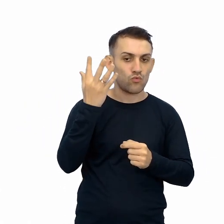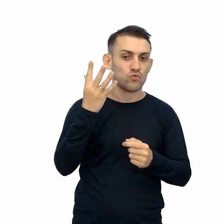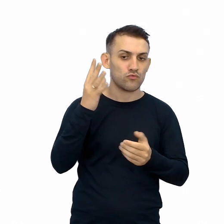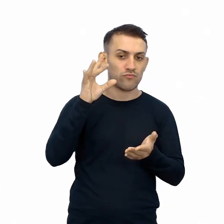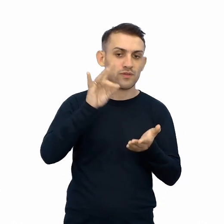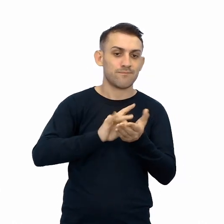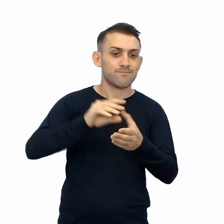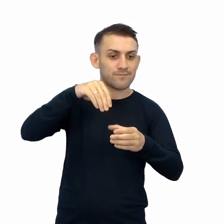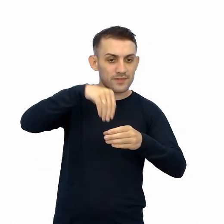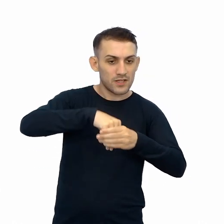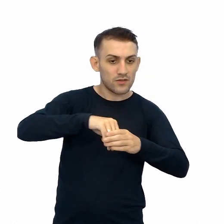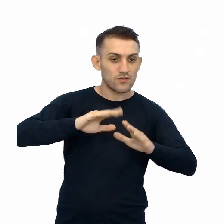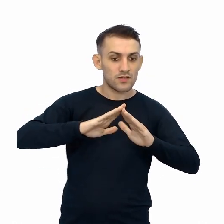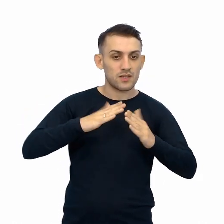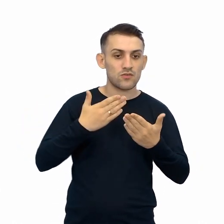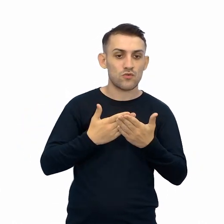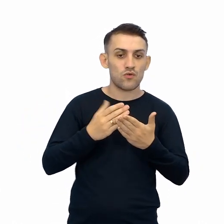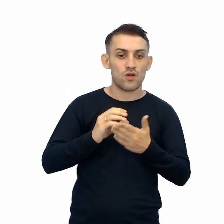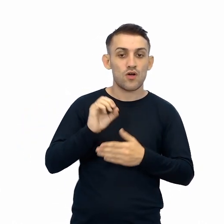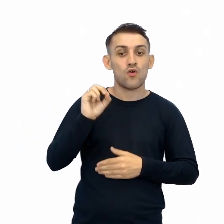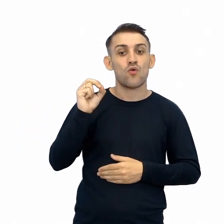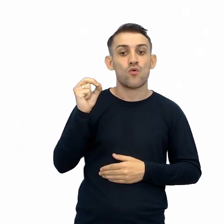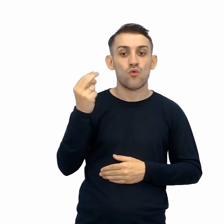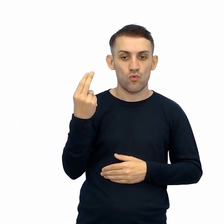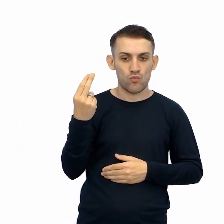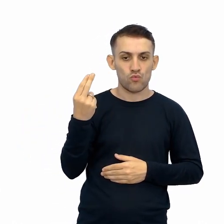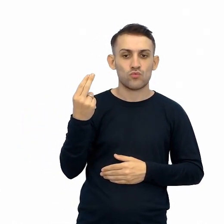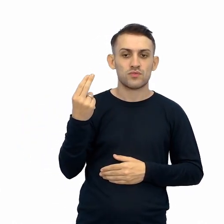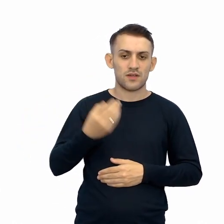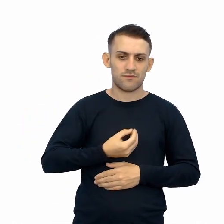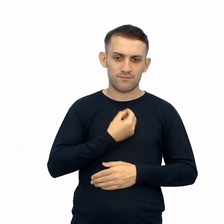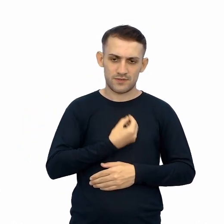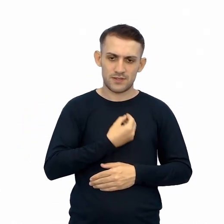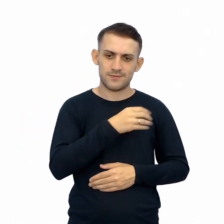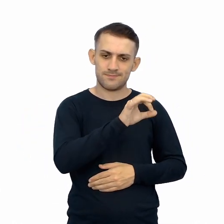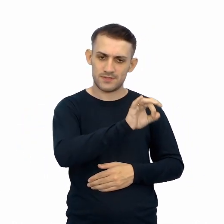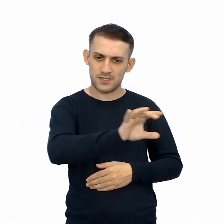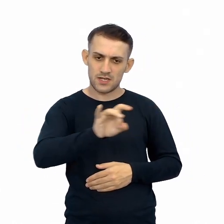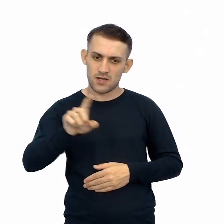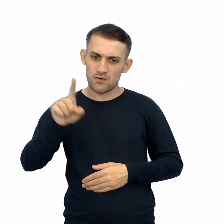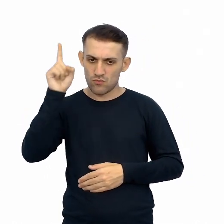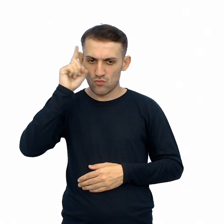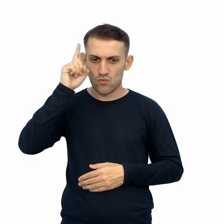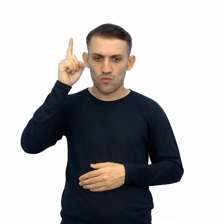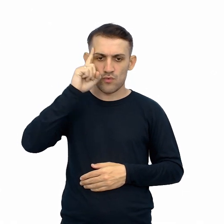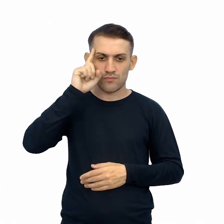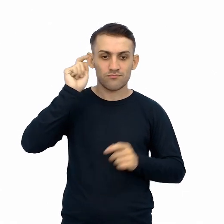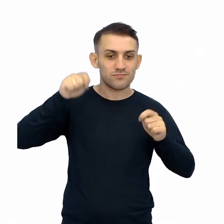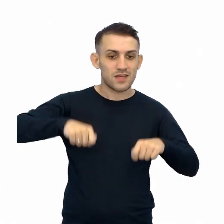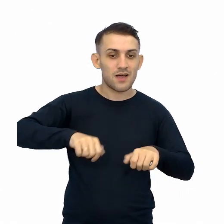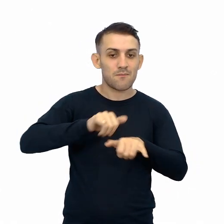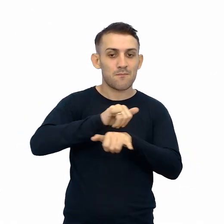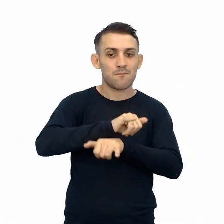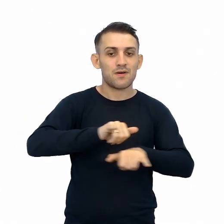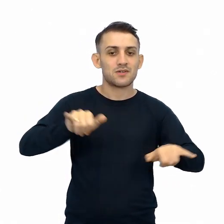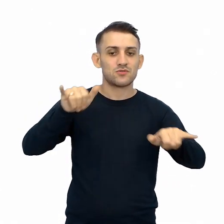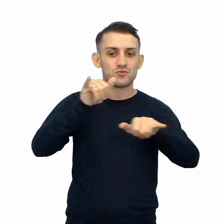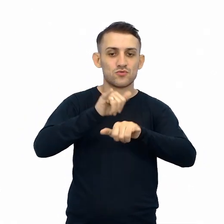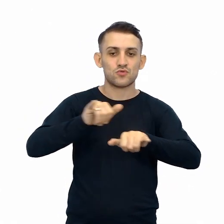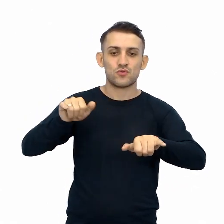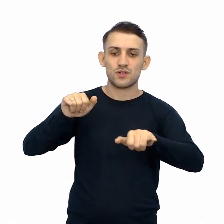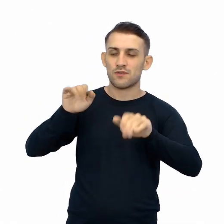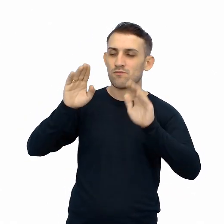né, ou da realidade de cada um deles, ali do dia a dia deles, para ser noticiado